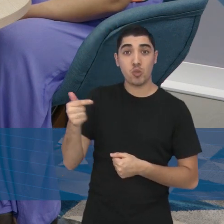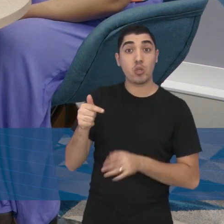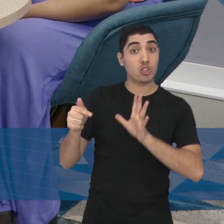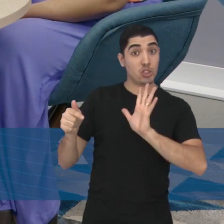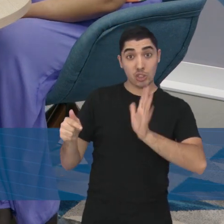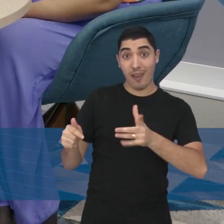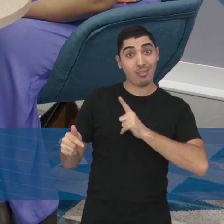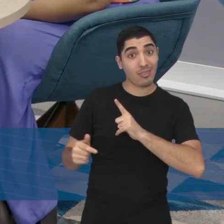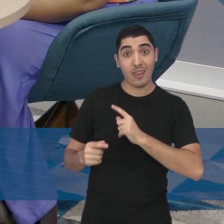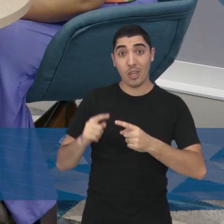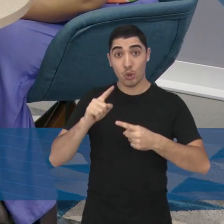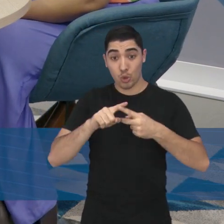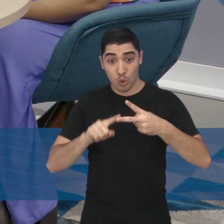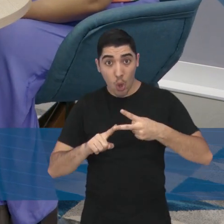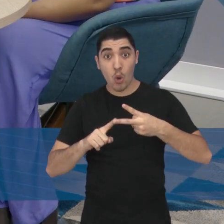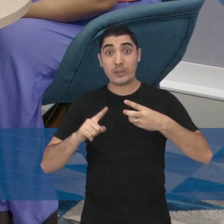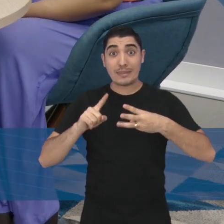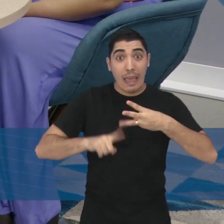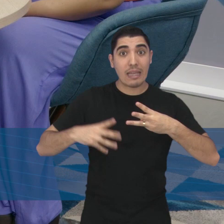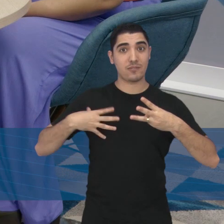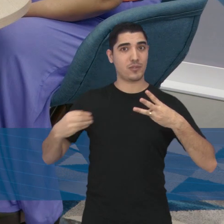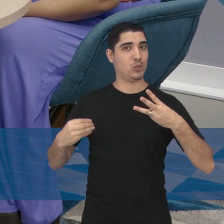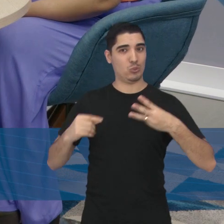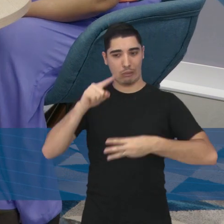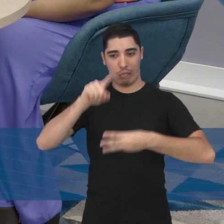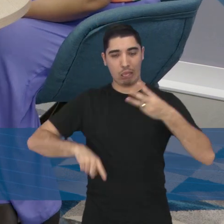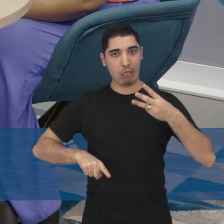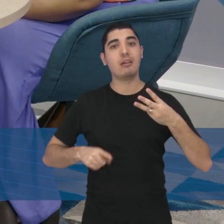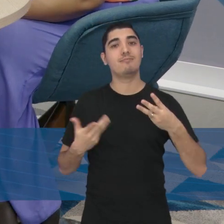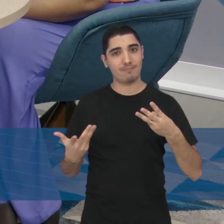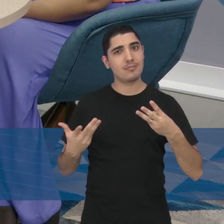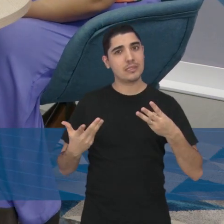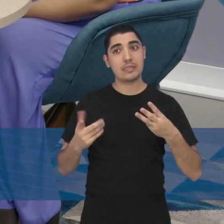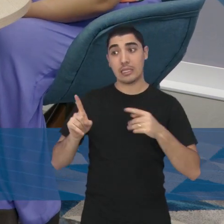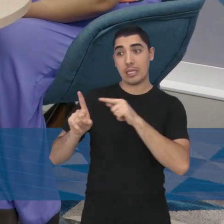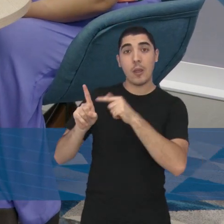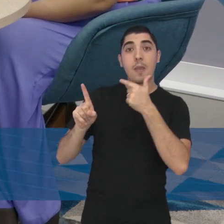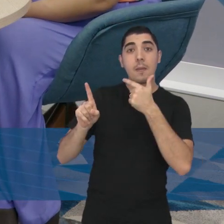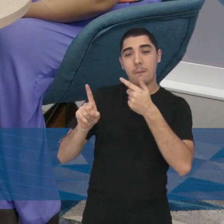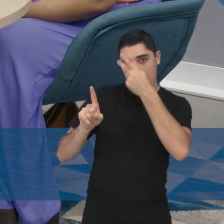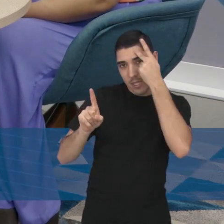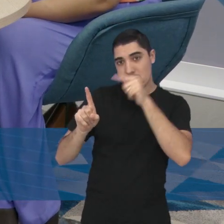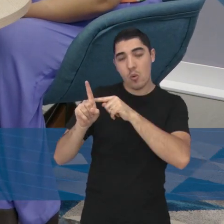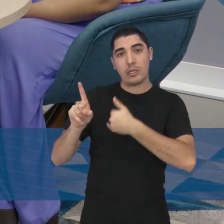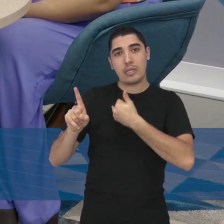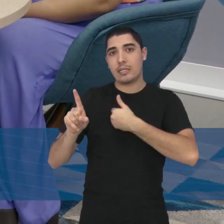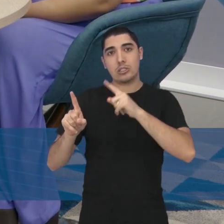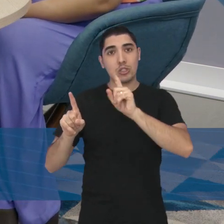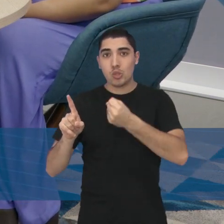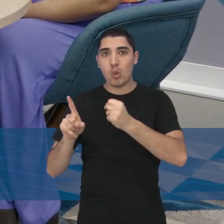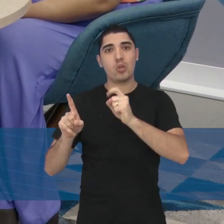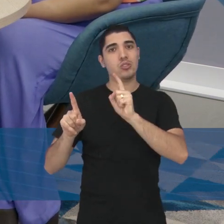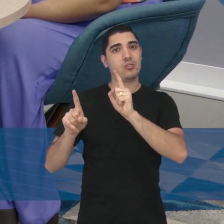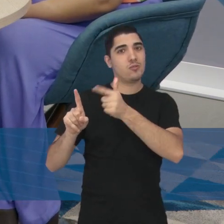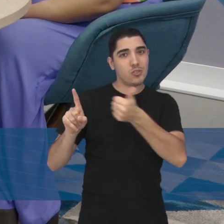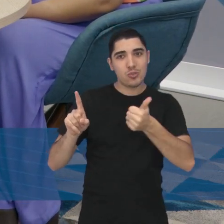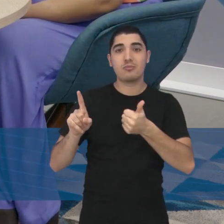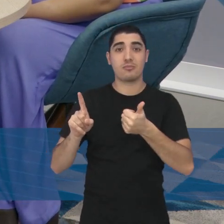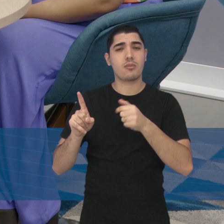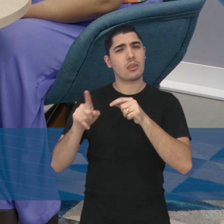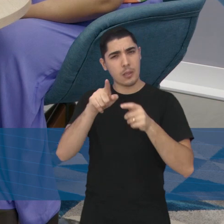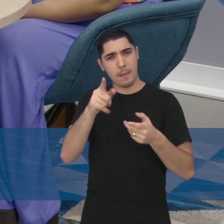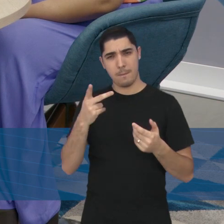né, 2, 3 filhos. É uma realidade muito comum, né? Você que atende SUS também, né, deve ter se deparado com isso já.